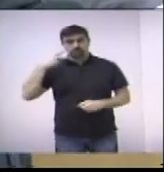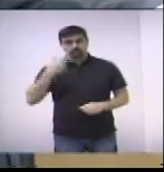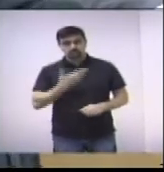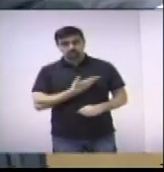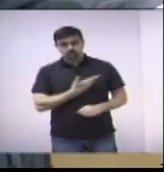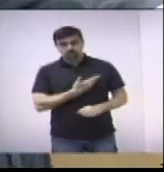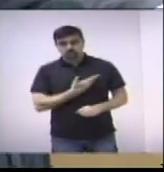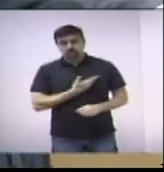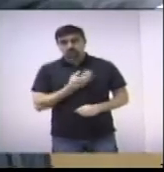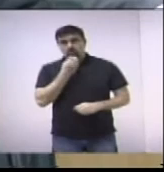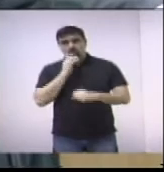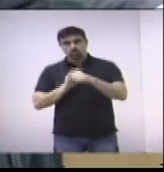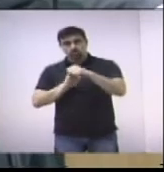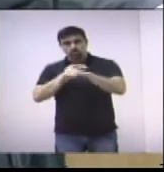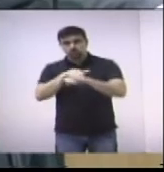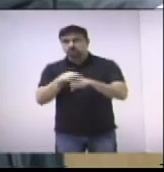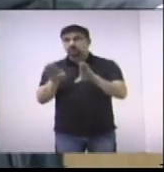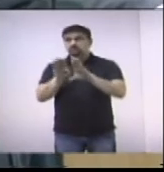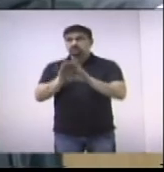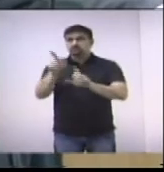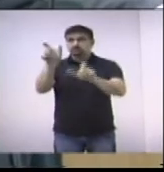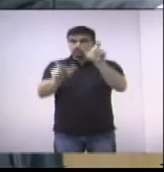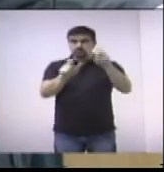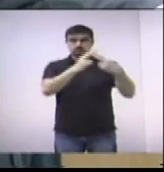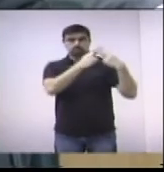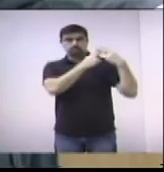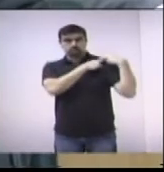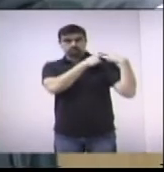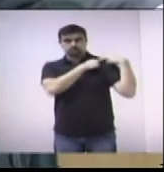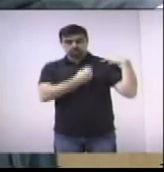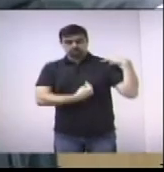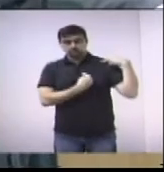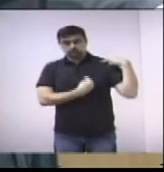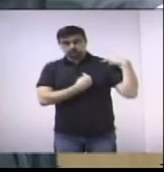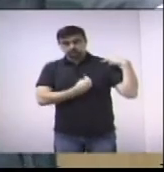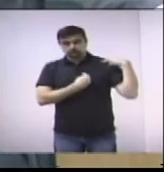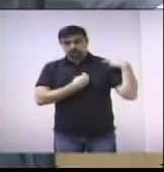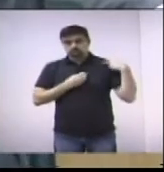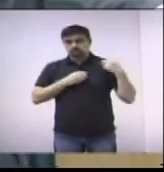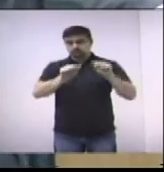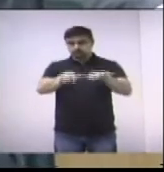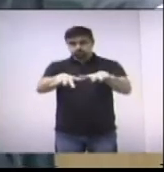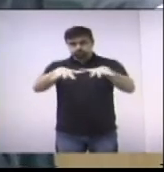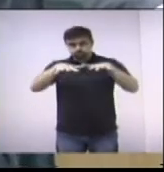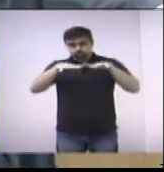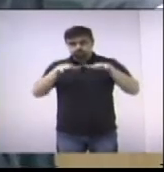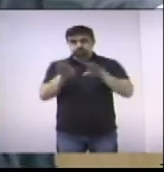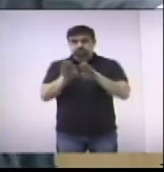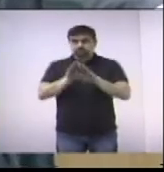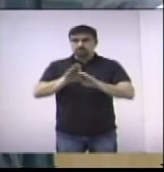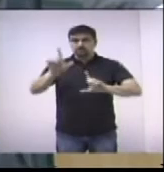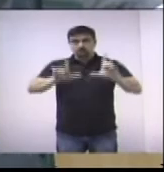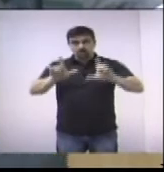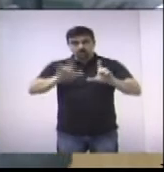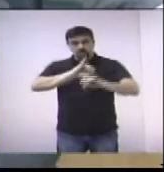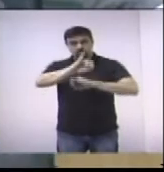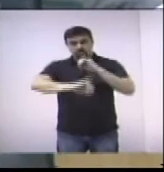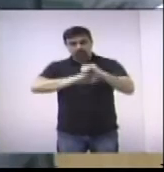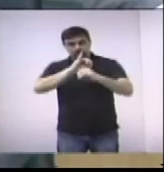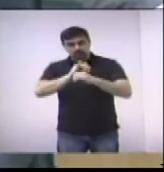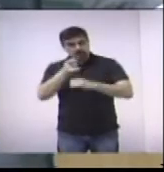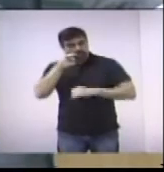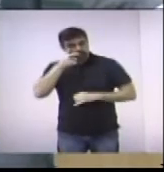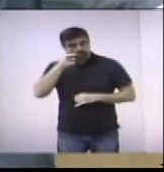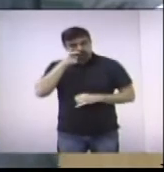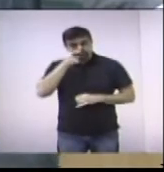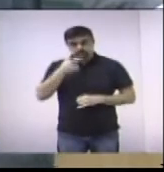vereadores. Boa noite às autoridades presentes. Boa noite ao público presente e àqueles que nos assistem pela internet.